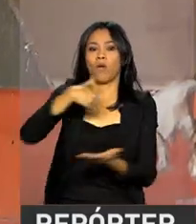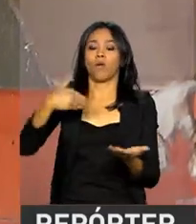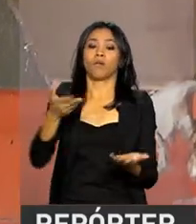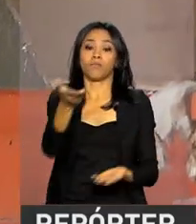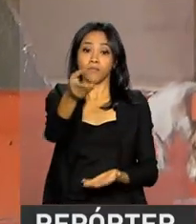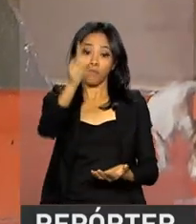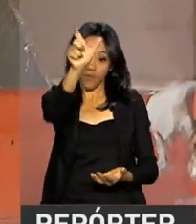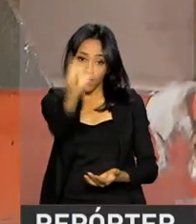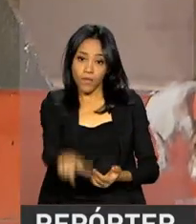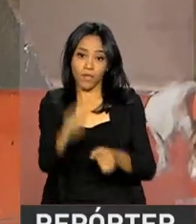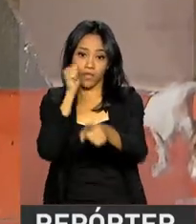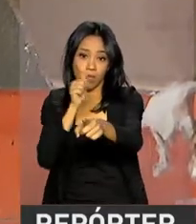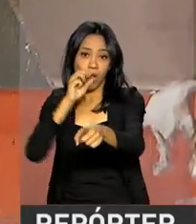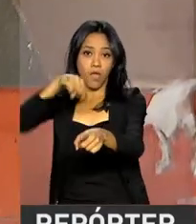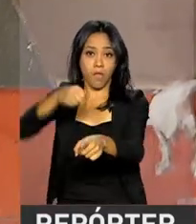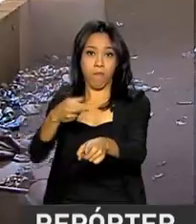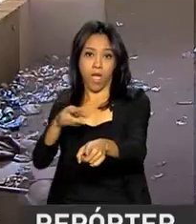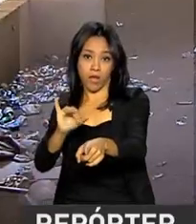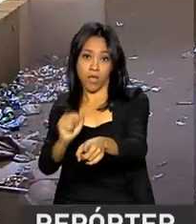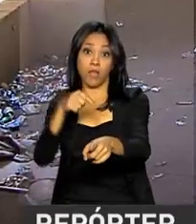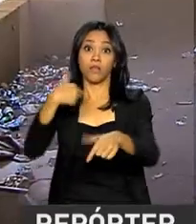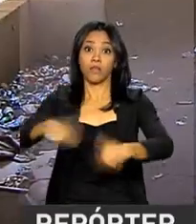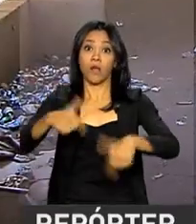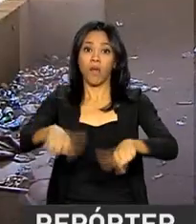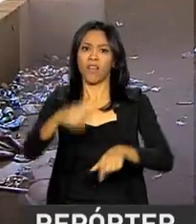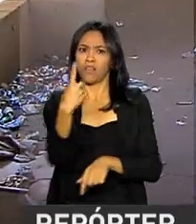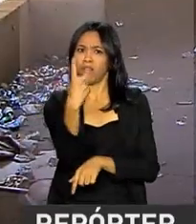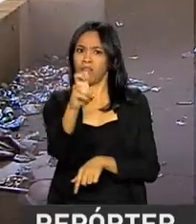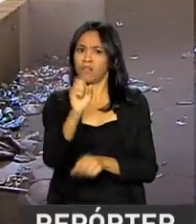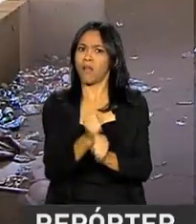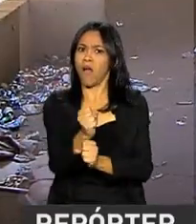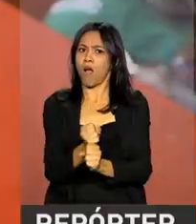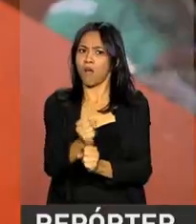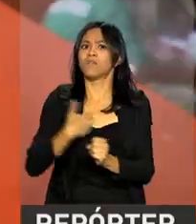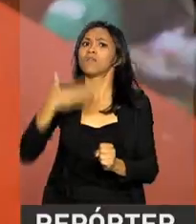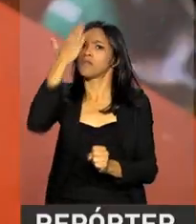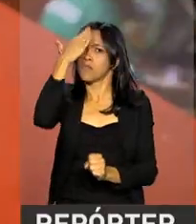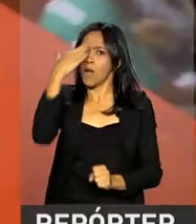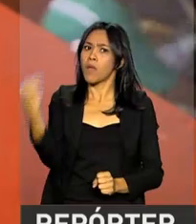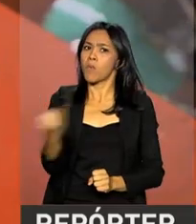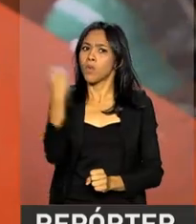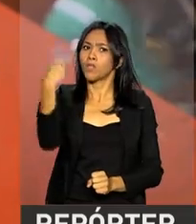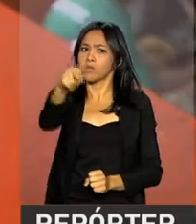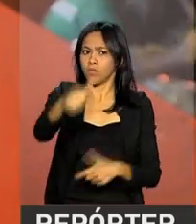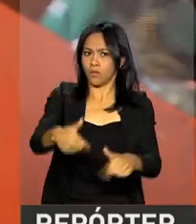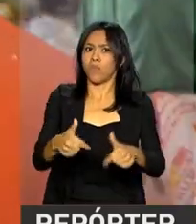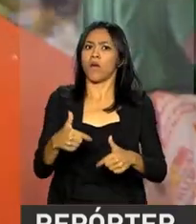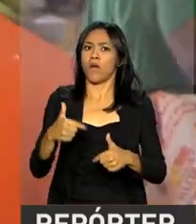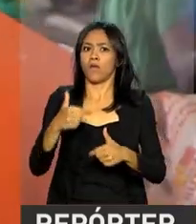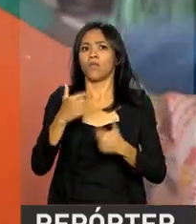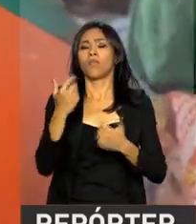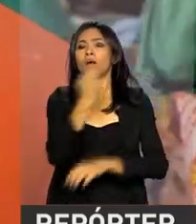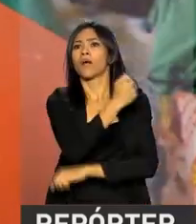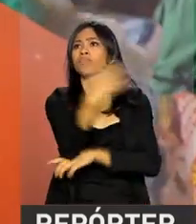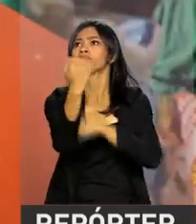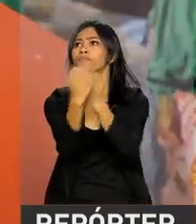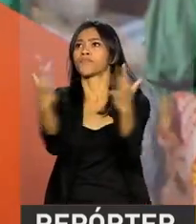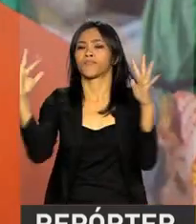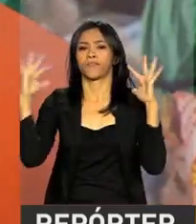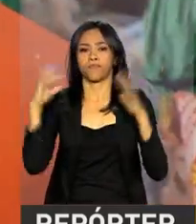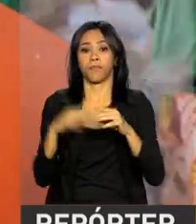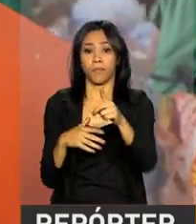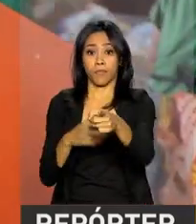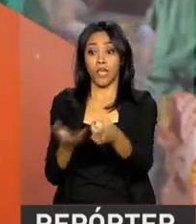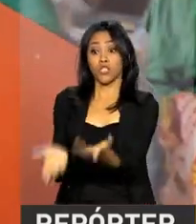da Conceição trabalha aqui há 15 anos. E sabe bem a importância que o seu serviço tem para o meio ambiente. Nós estamos tirando da rua, né,